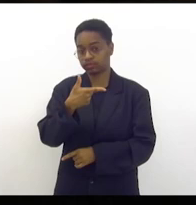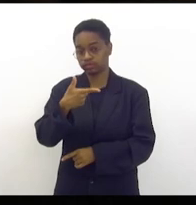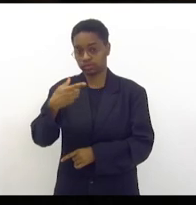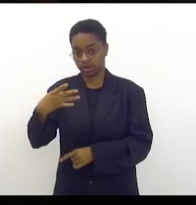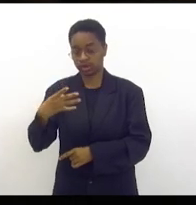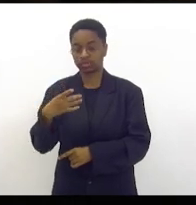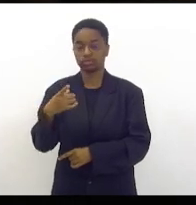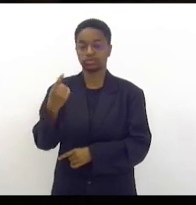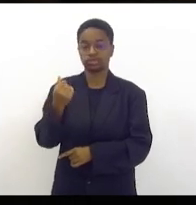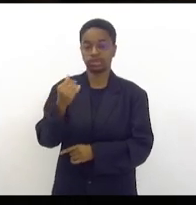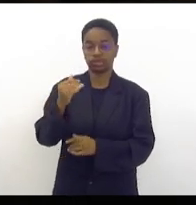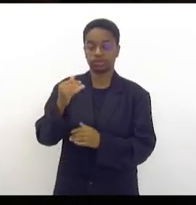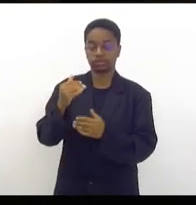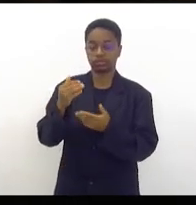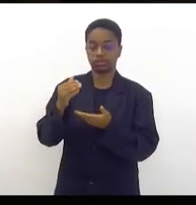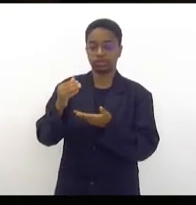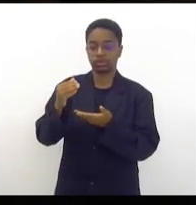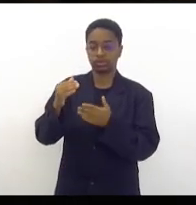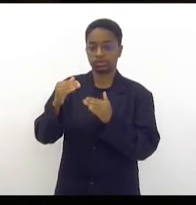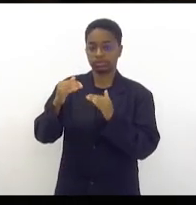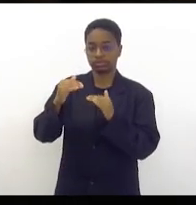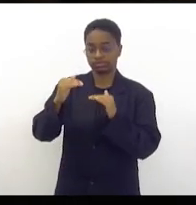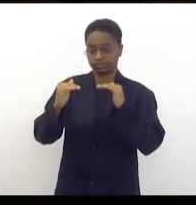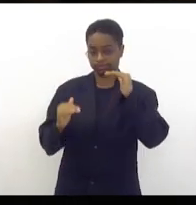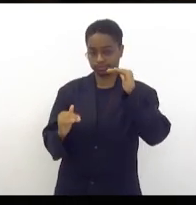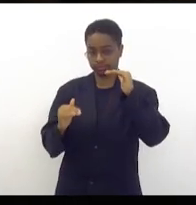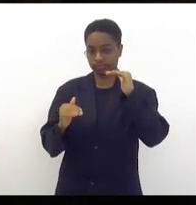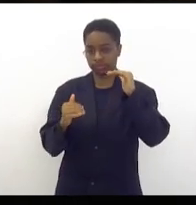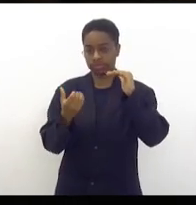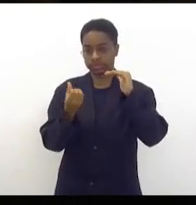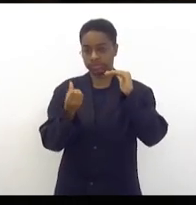reais. E em 2024,